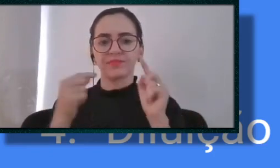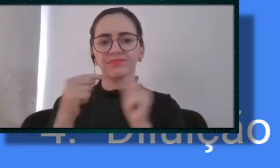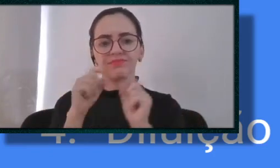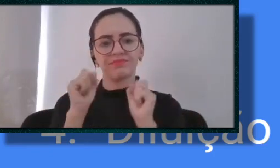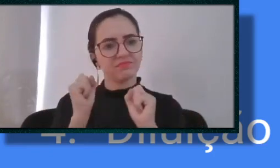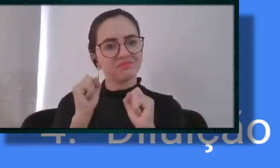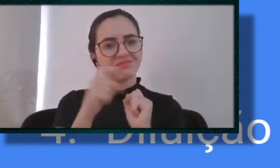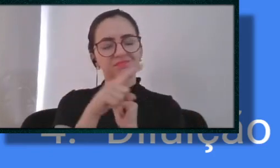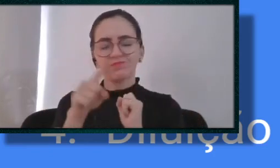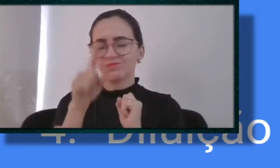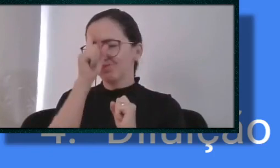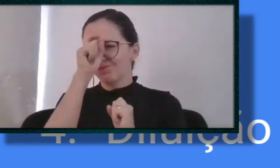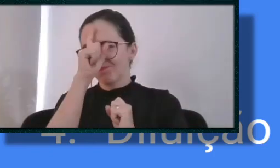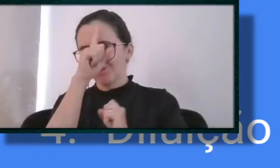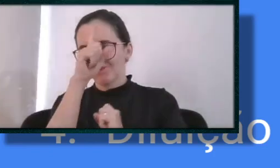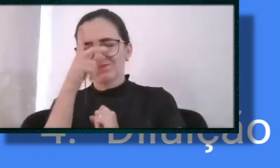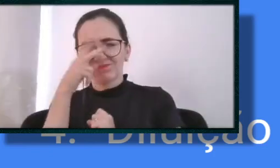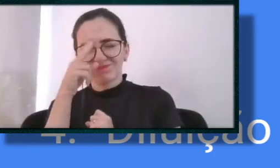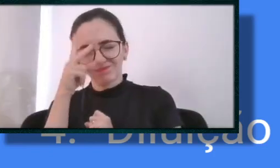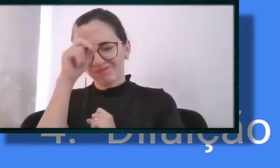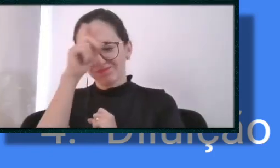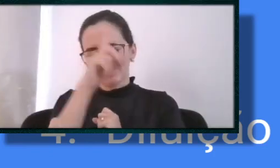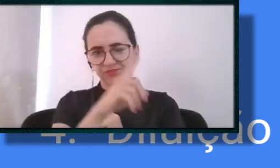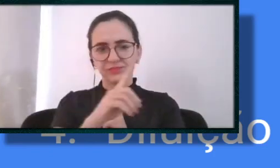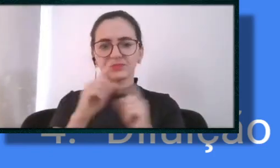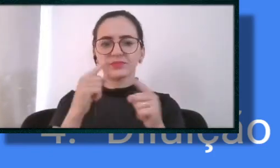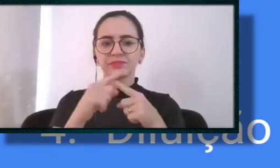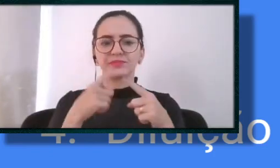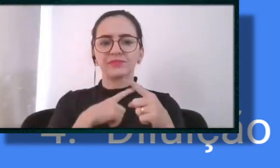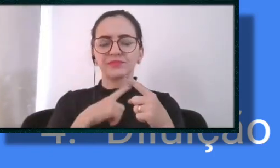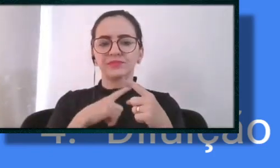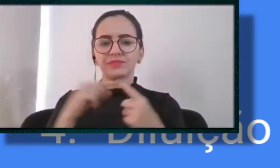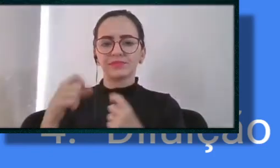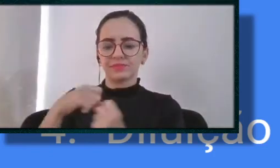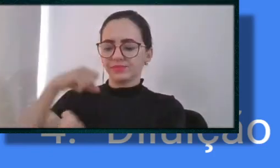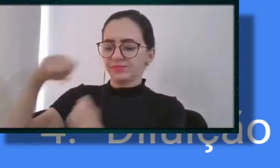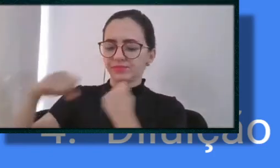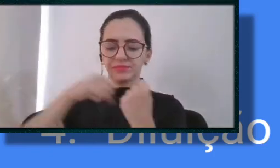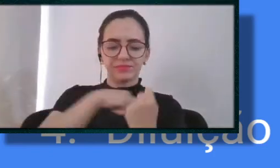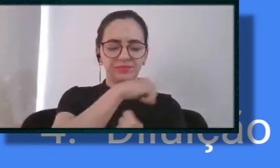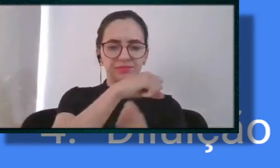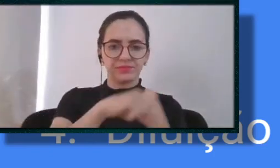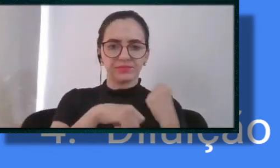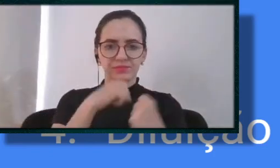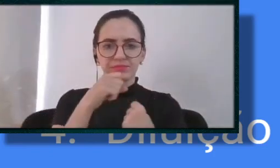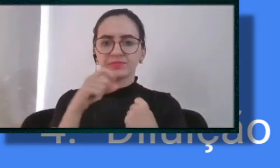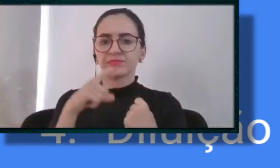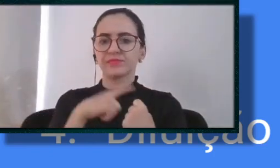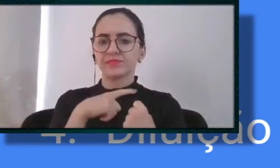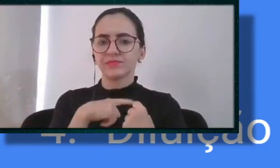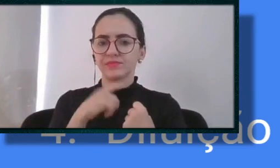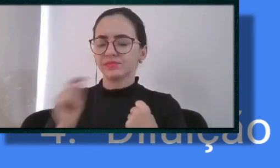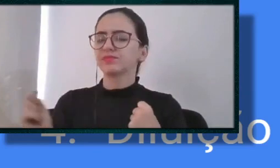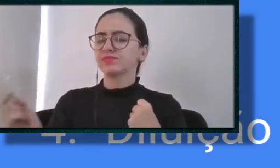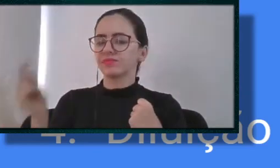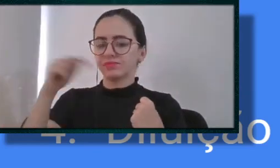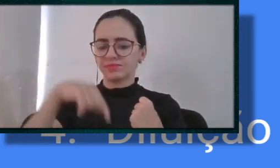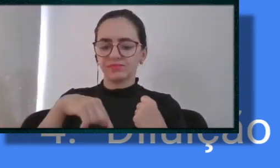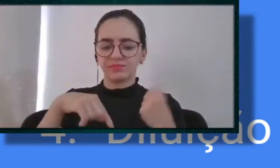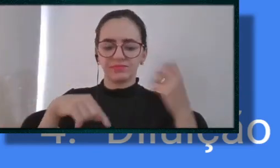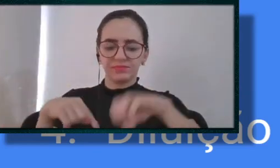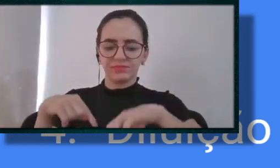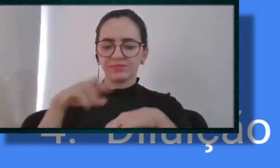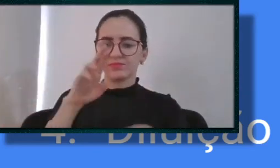falando de mistura de duas soluções que reagem, tá? E ao reagir, eles vão trabalhar com a concentração de outras